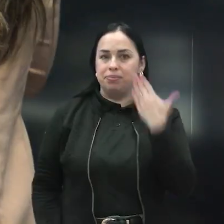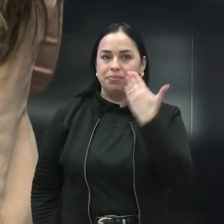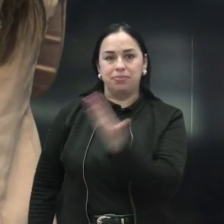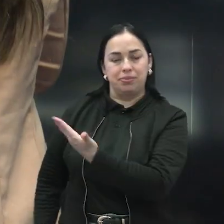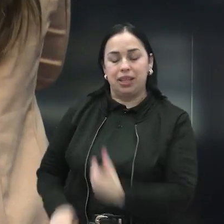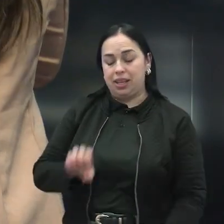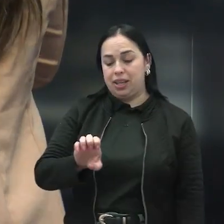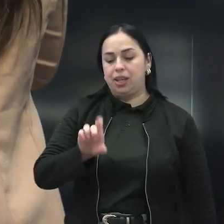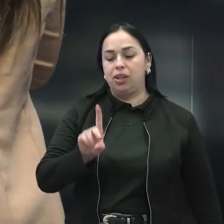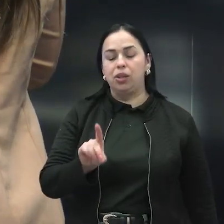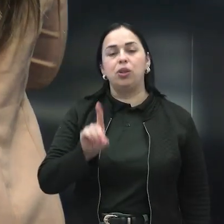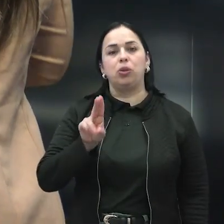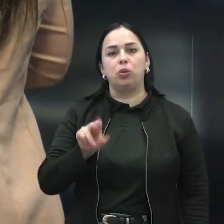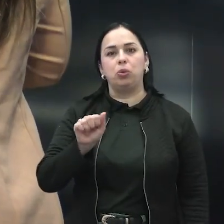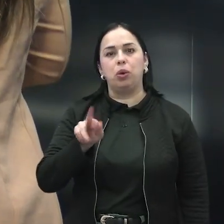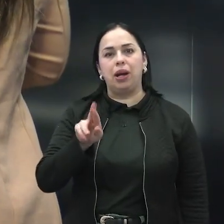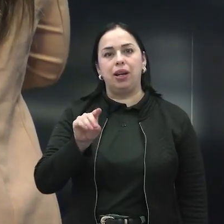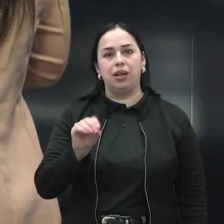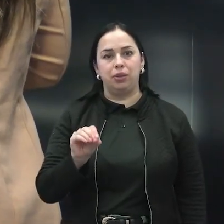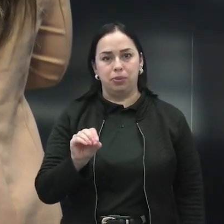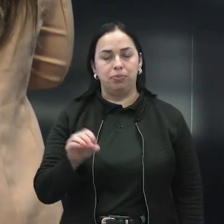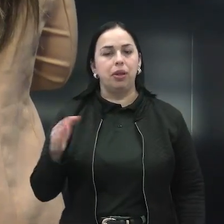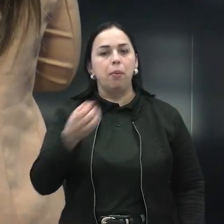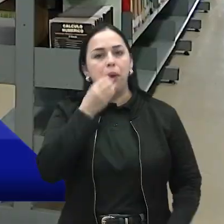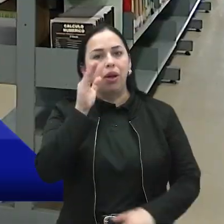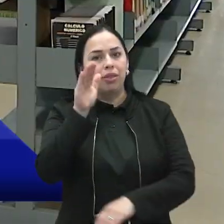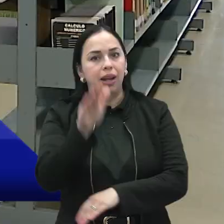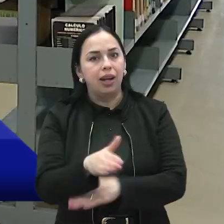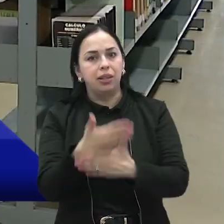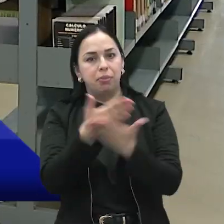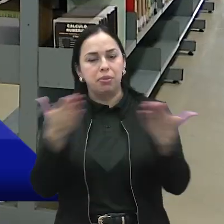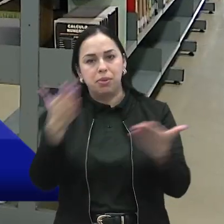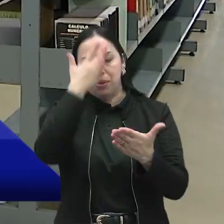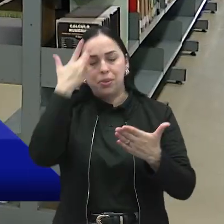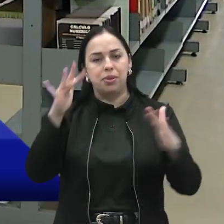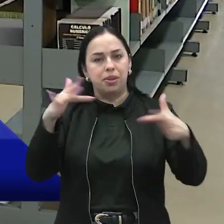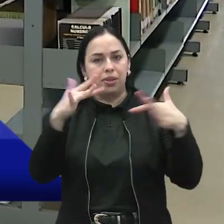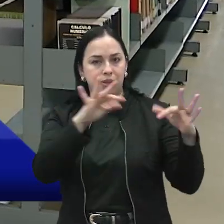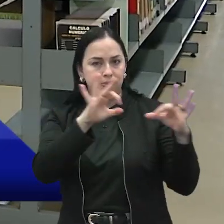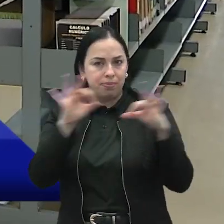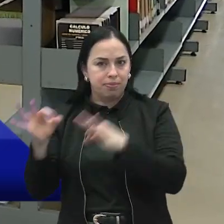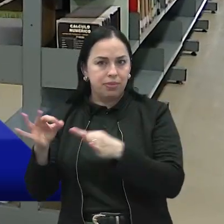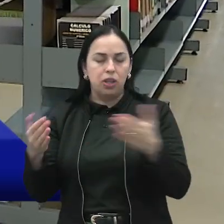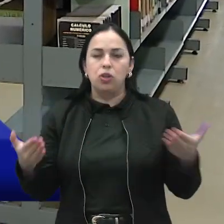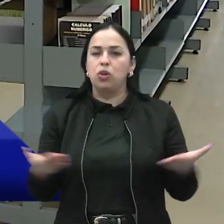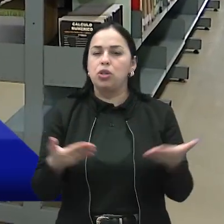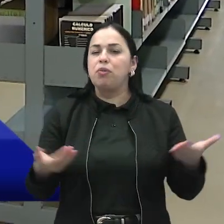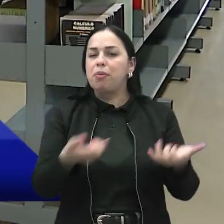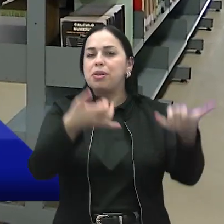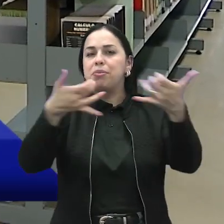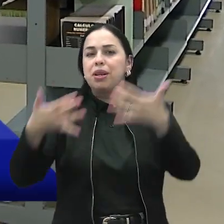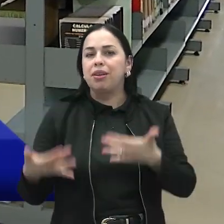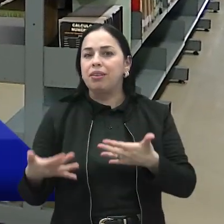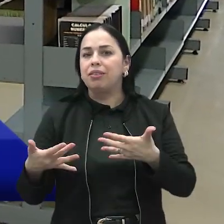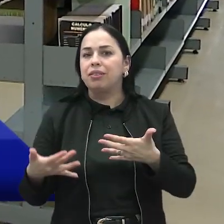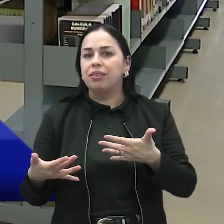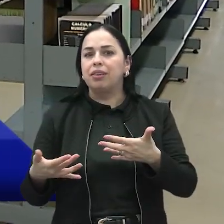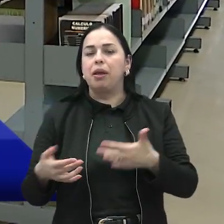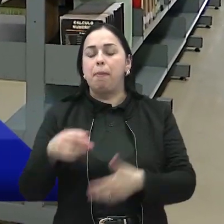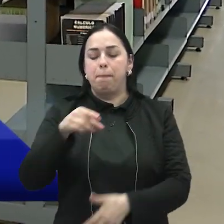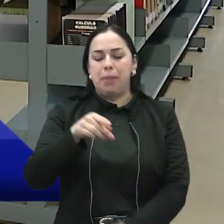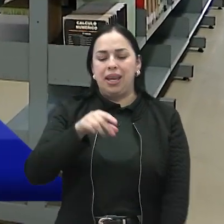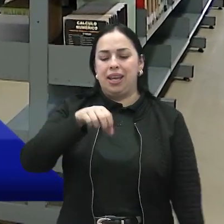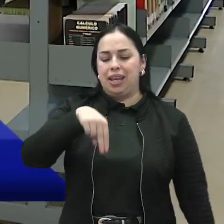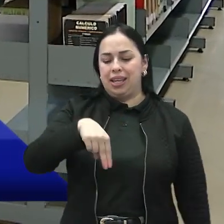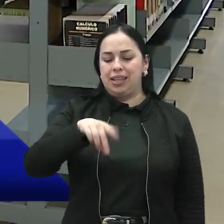boa tarde. Oi, Fran, muito boa tarde para todos que nos acompanham por aí. E hoje a gente vai falar um pouquinho sobre a